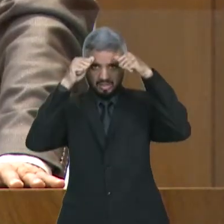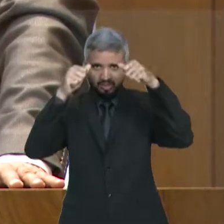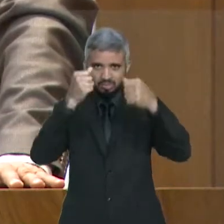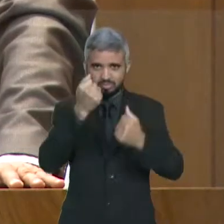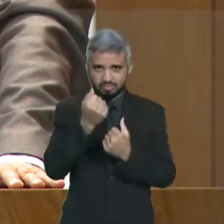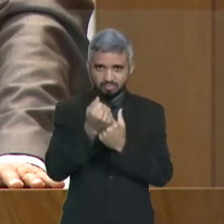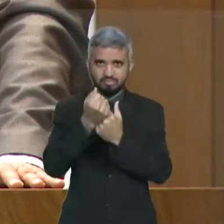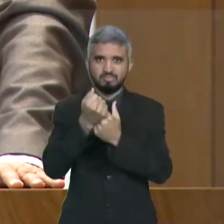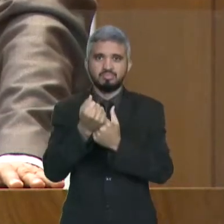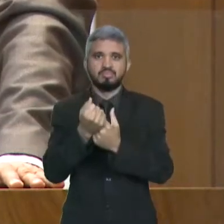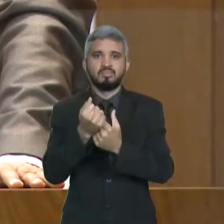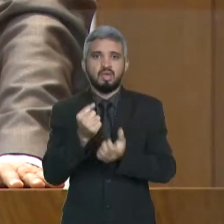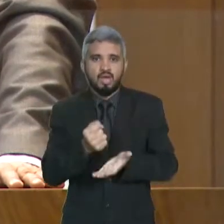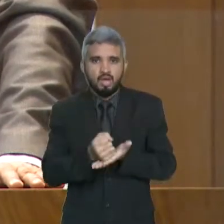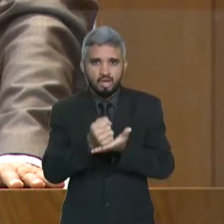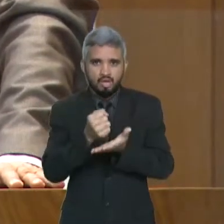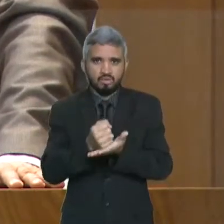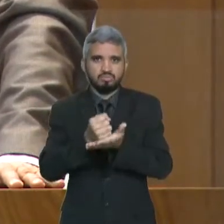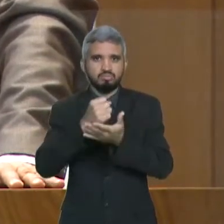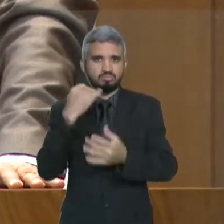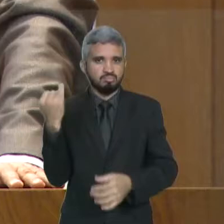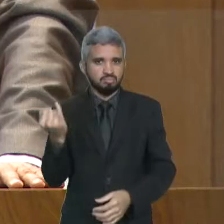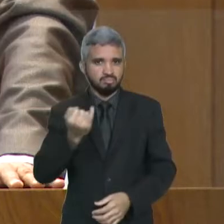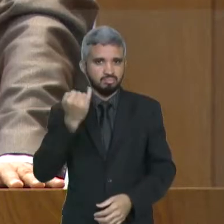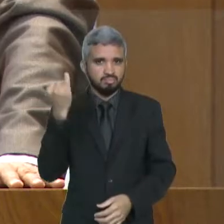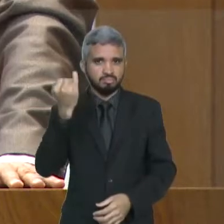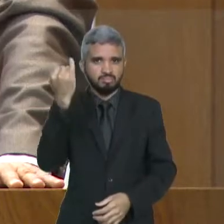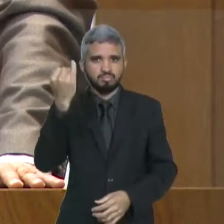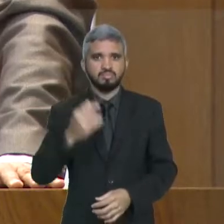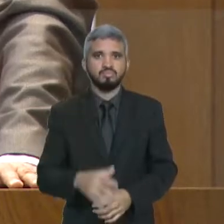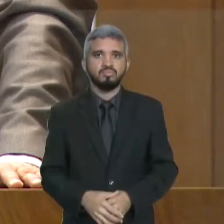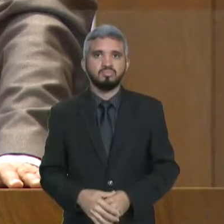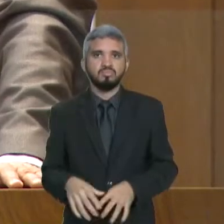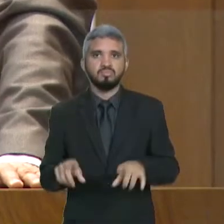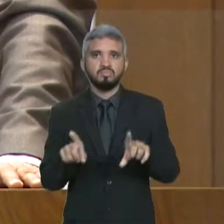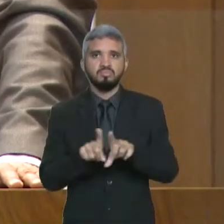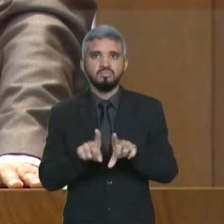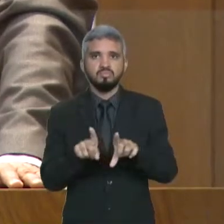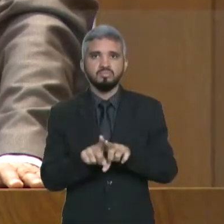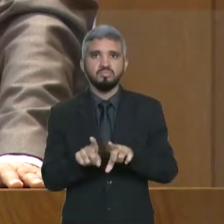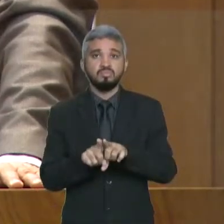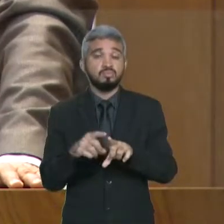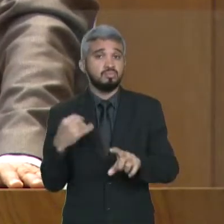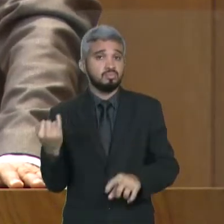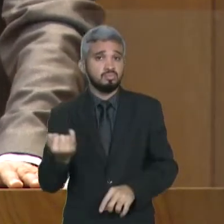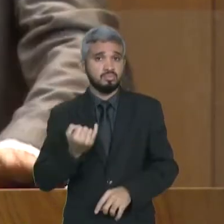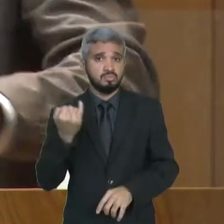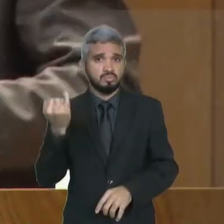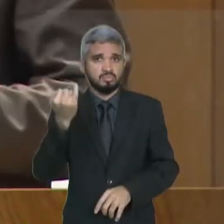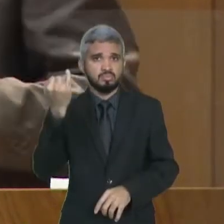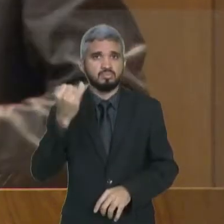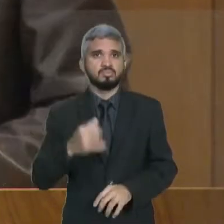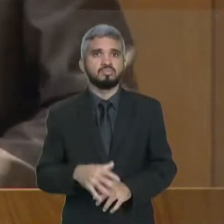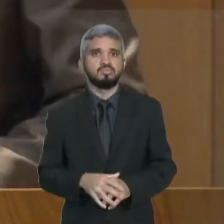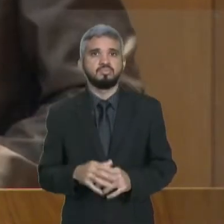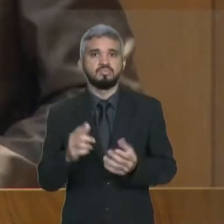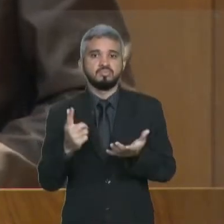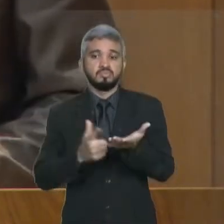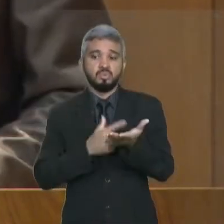livro do Anderson e muito importante também esse livro sobre o